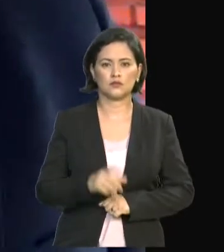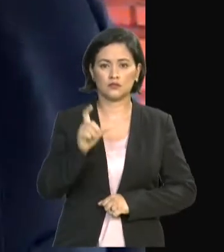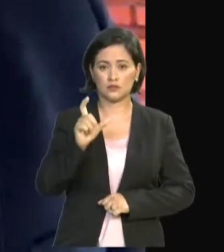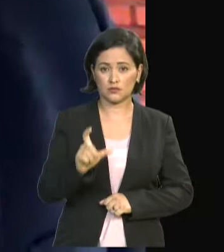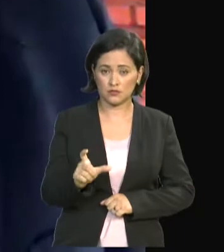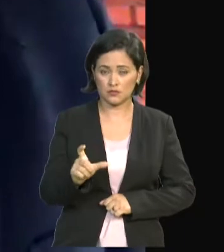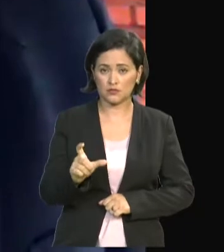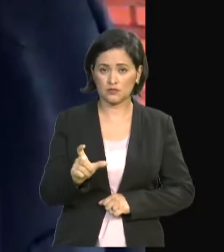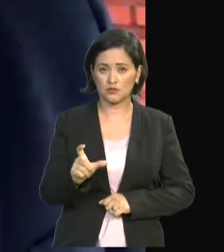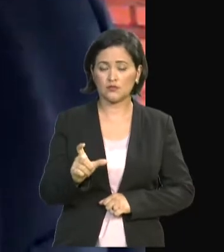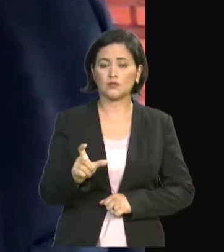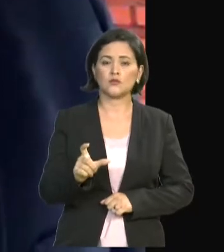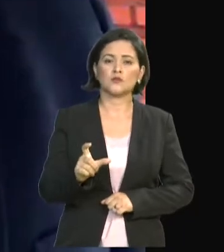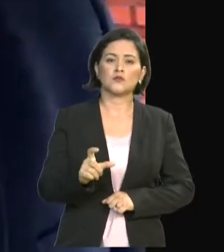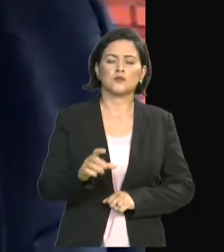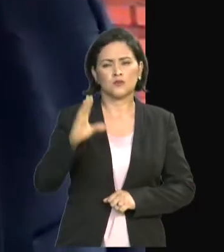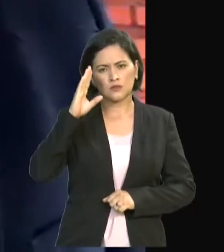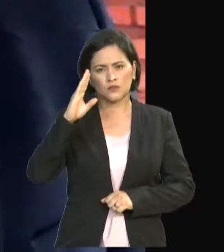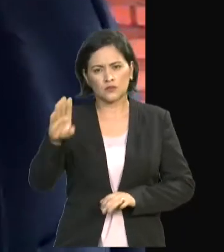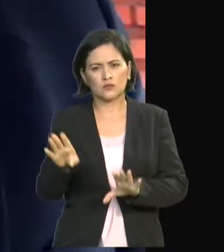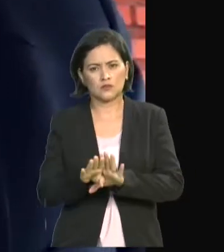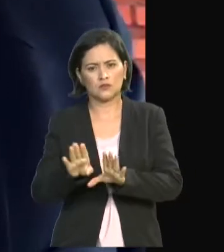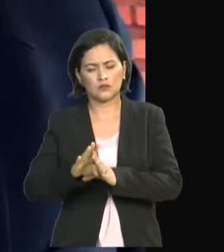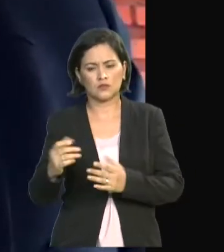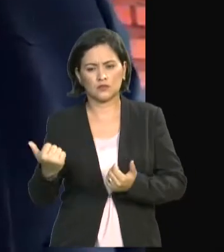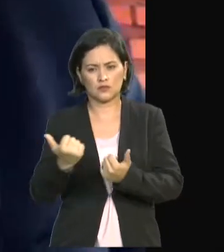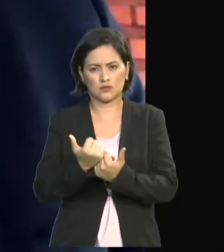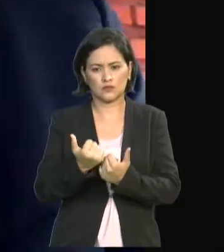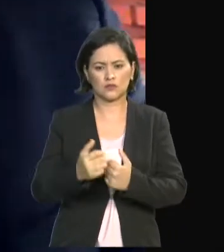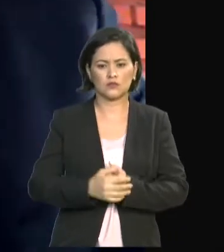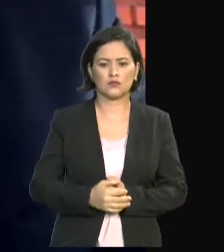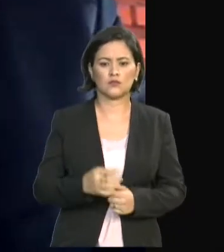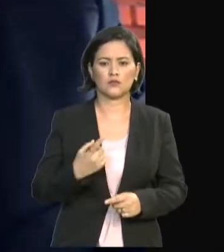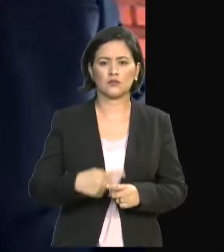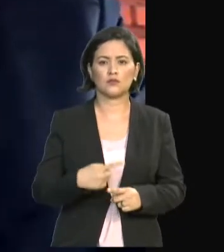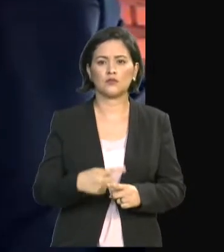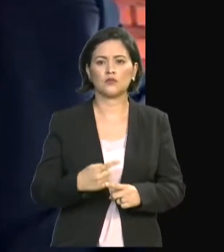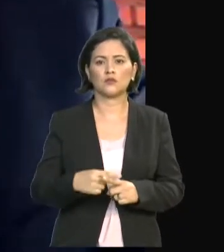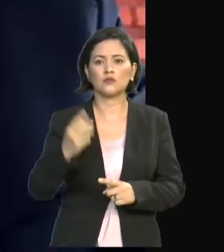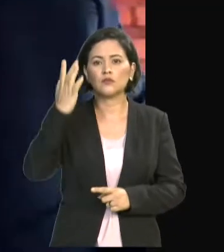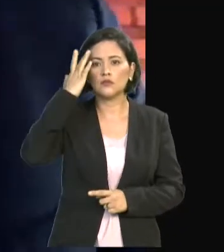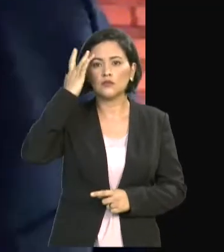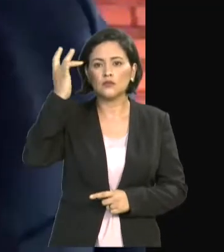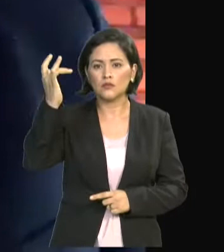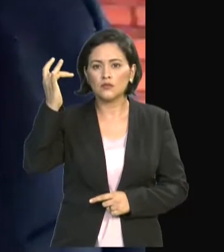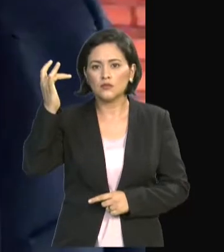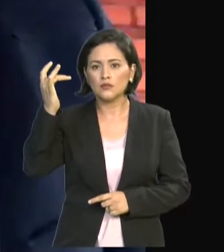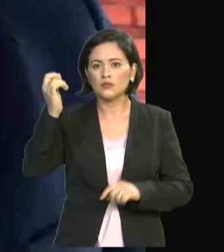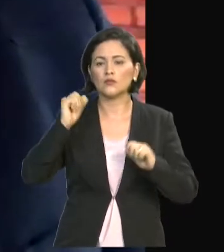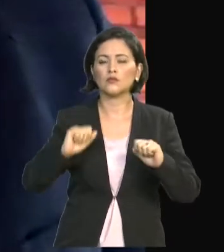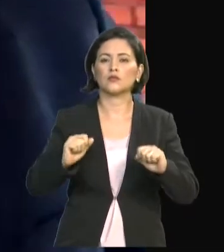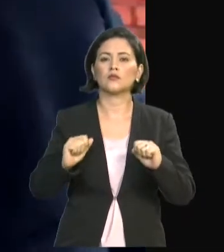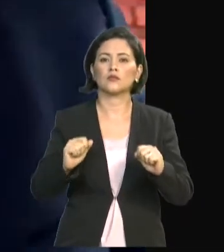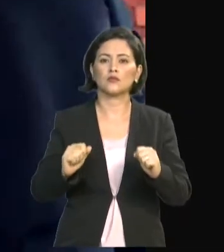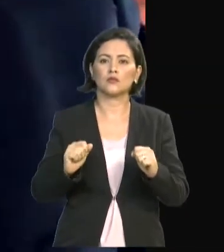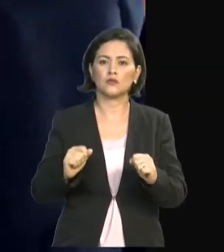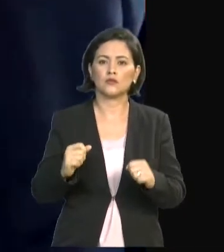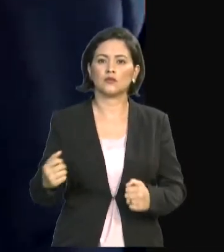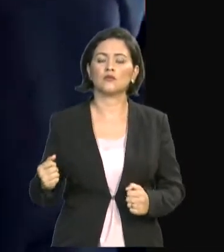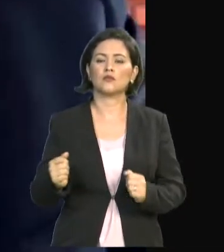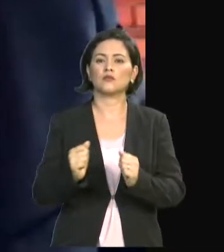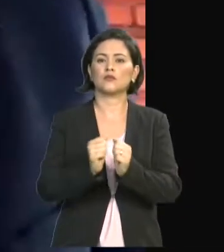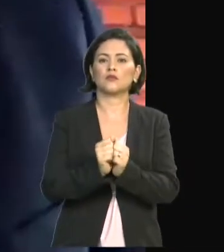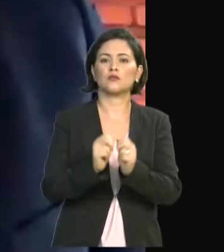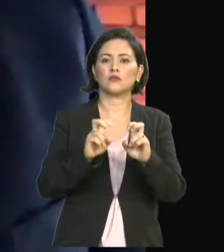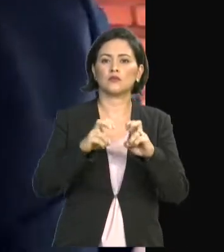quanto suplentes, né, para que amanhã possamos estar ali juntos na Comissão de Saúde, a partir das 8 horas